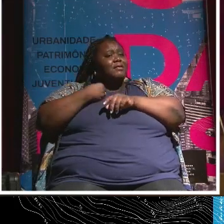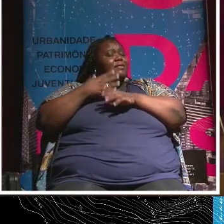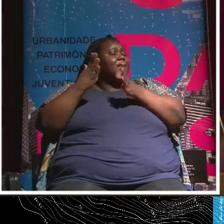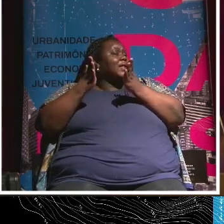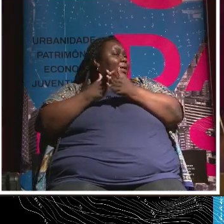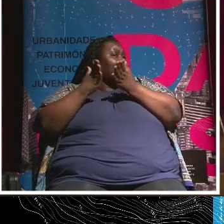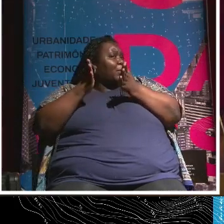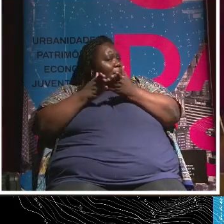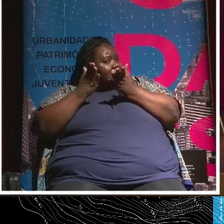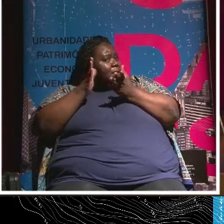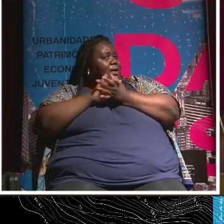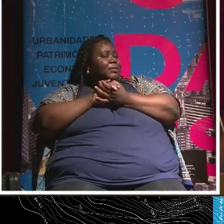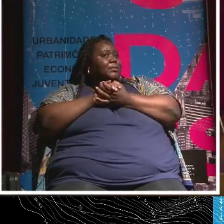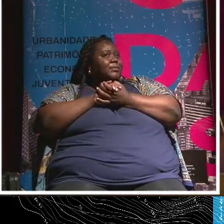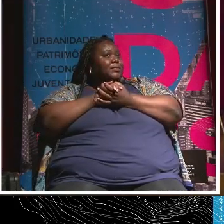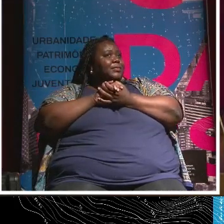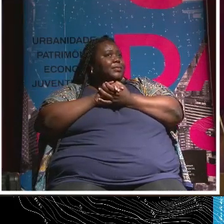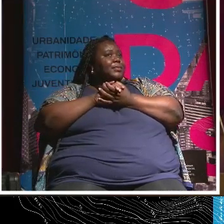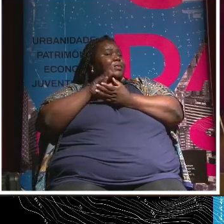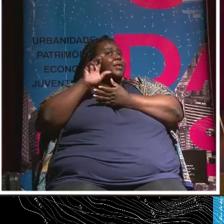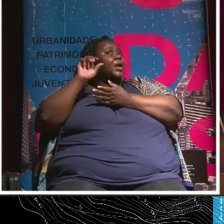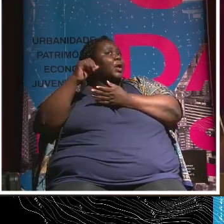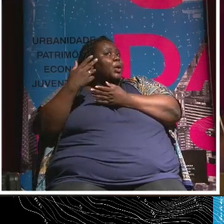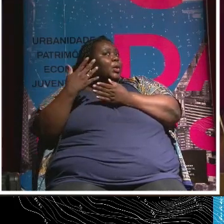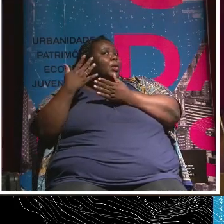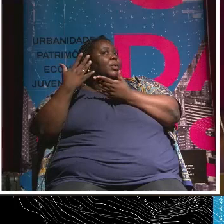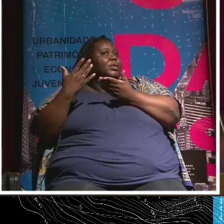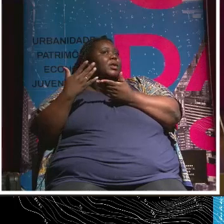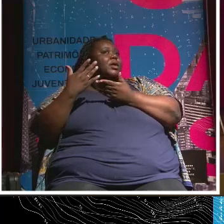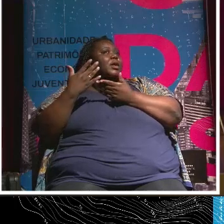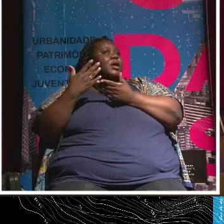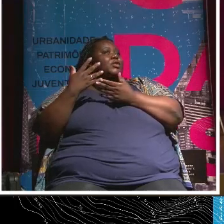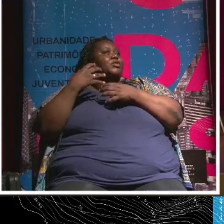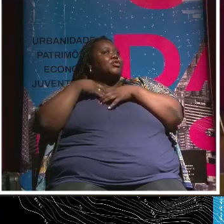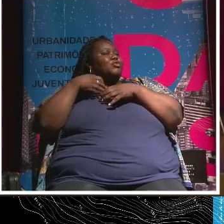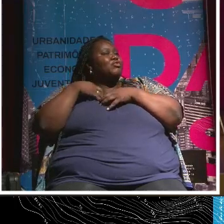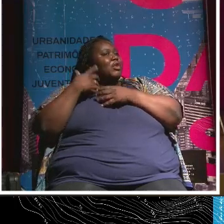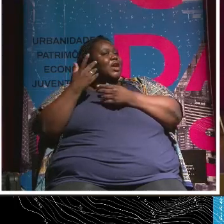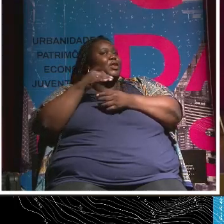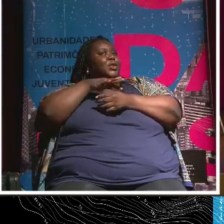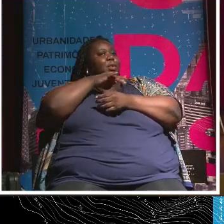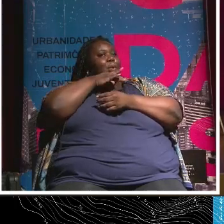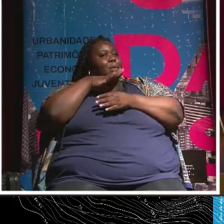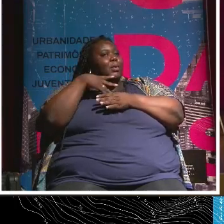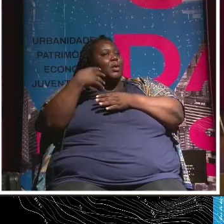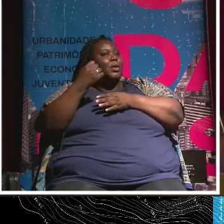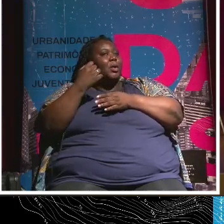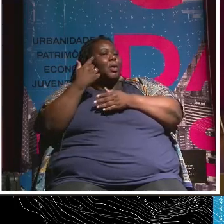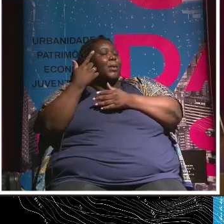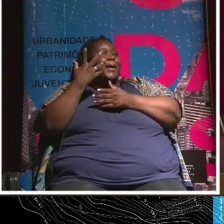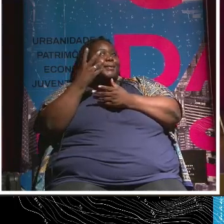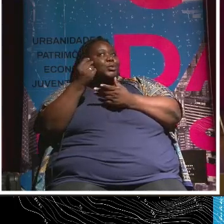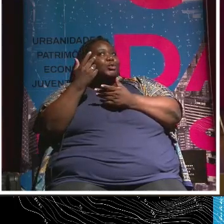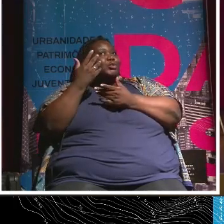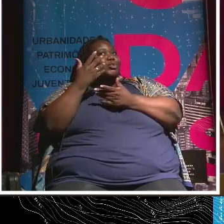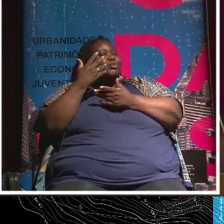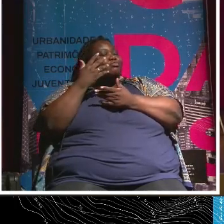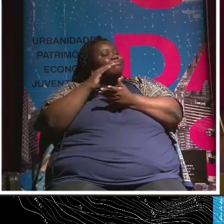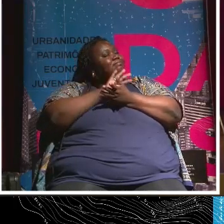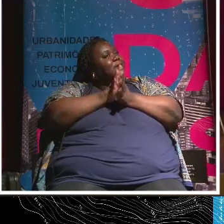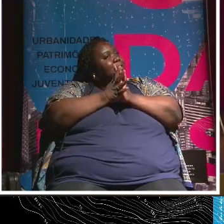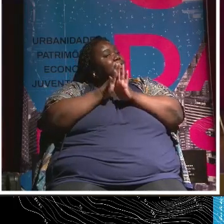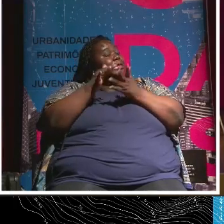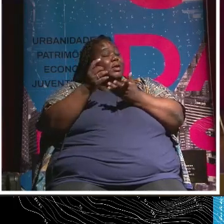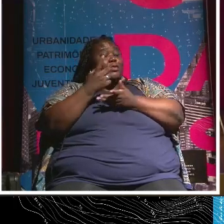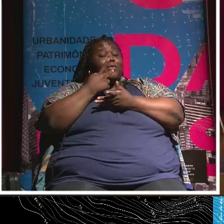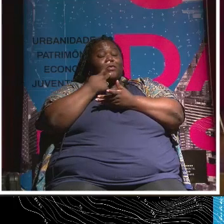pobreza. Ou se tratava de forma muito romantizada, ou de forma, às vezes, preconceituosa, né? Então, essa sua